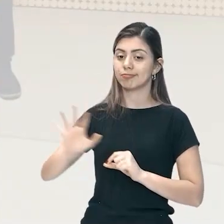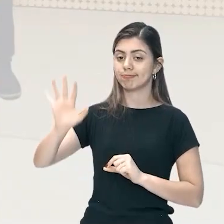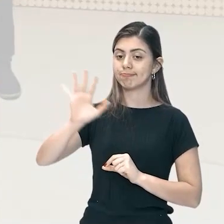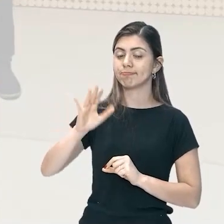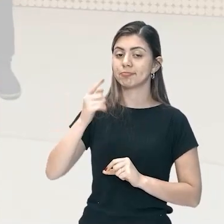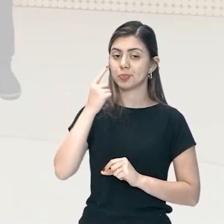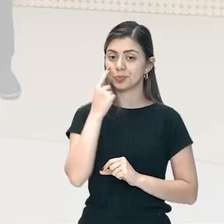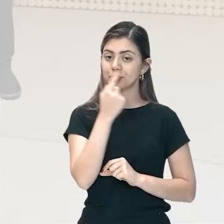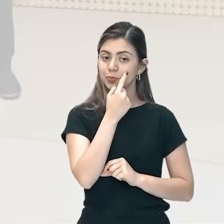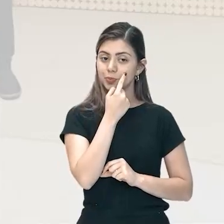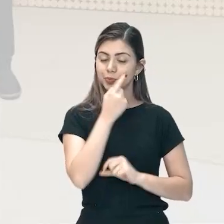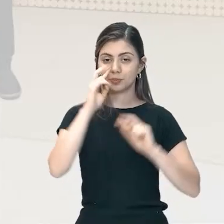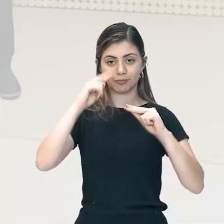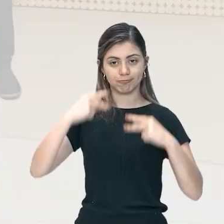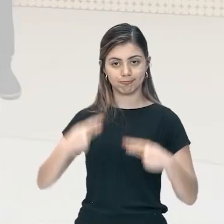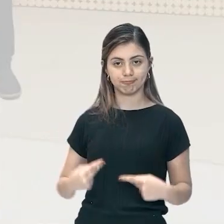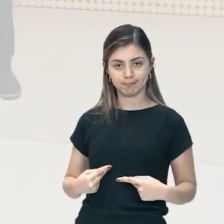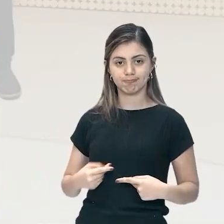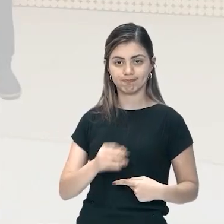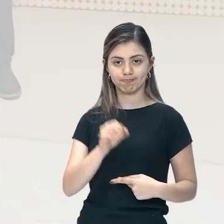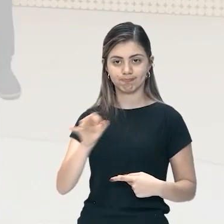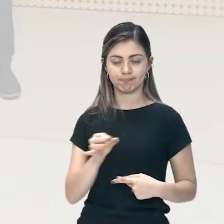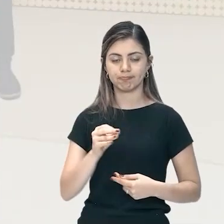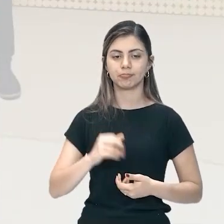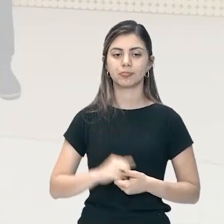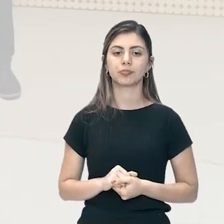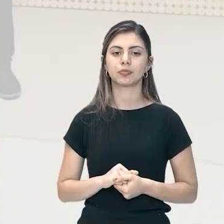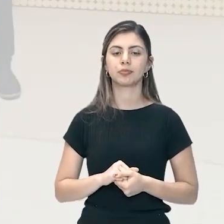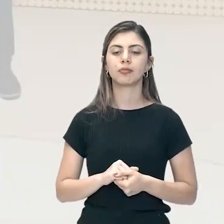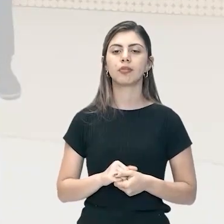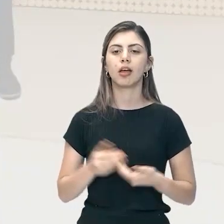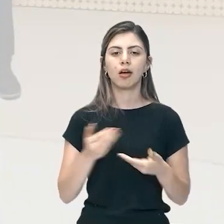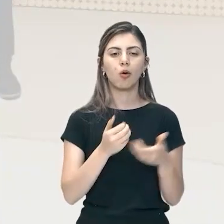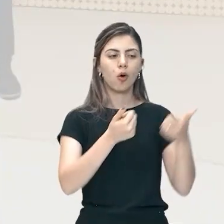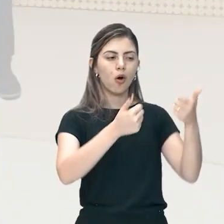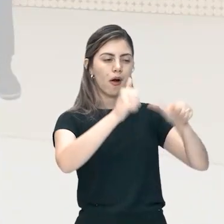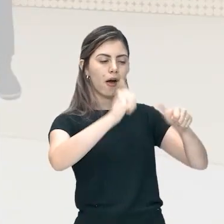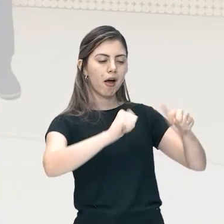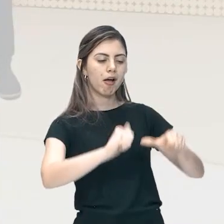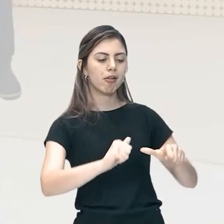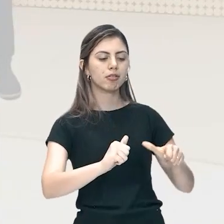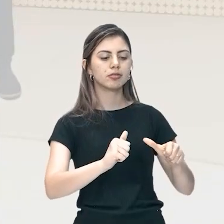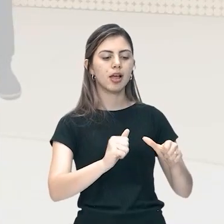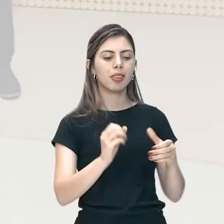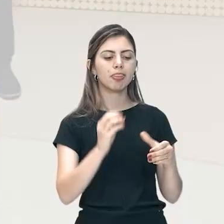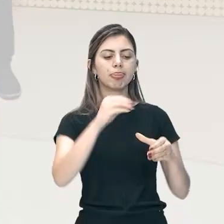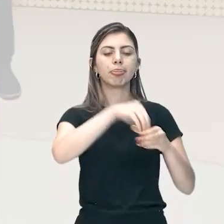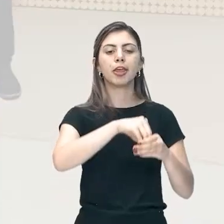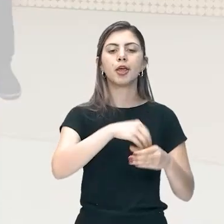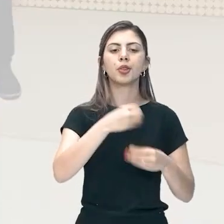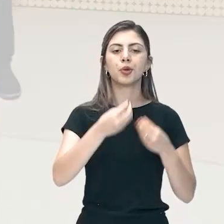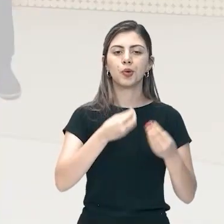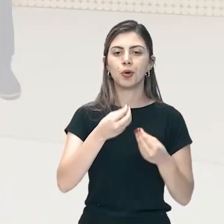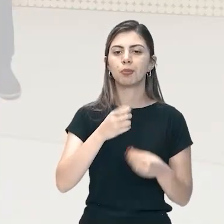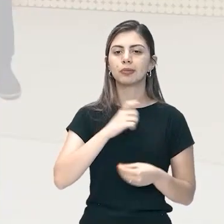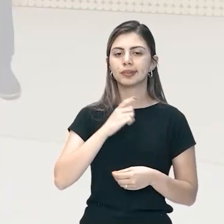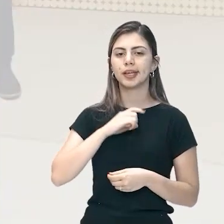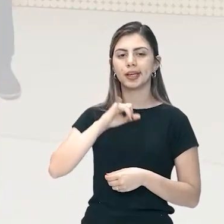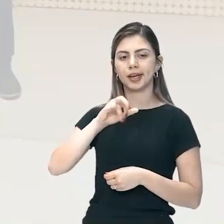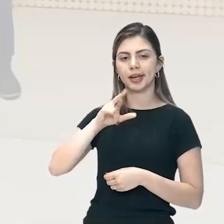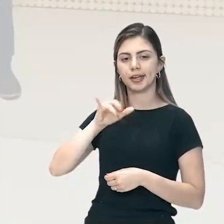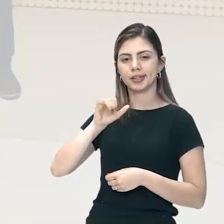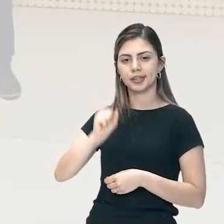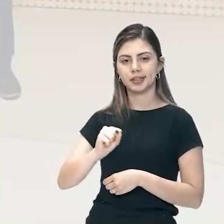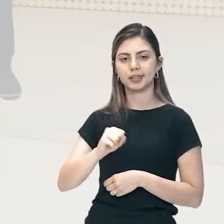tá? E aí, se nós formos aí analisar a anatomia desse olho, ó, a gente percebe aqui a íris, né? A